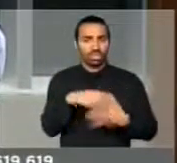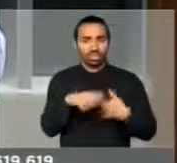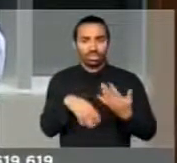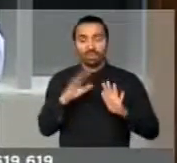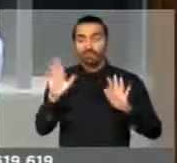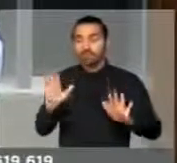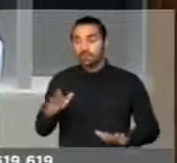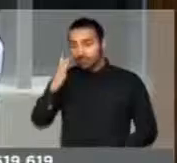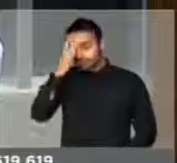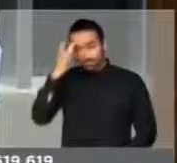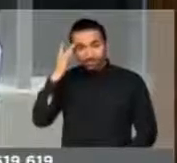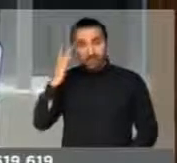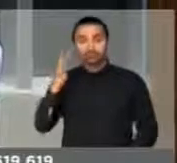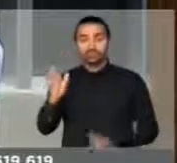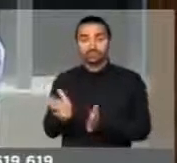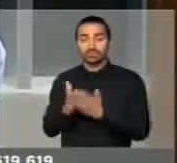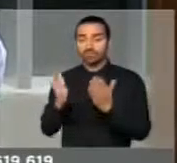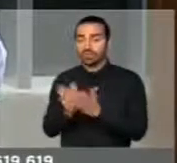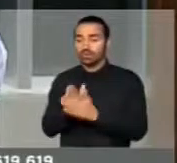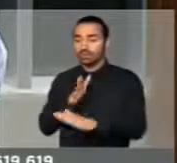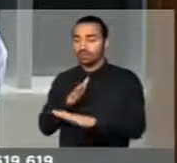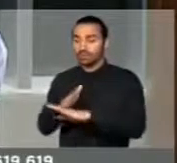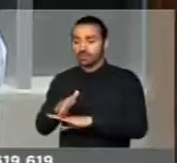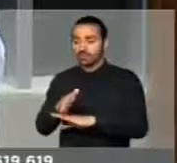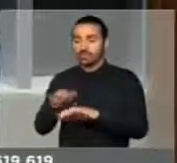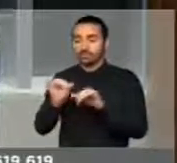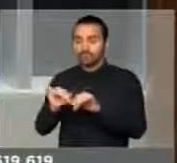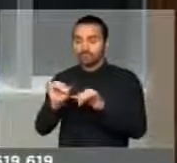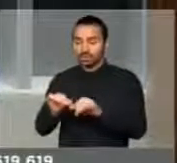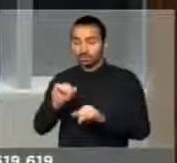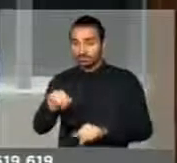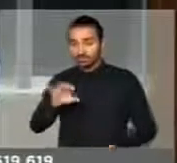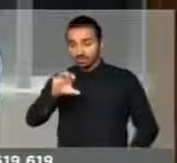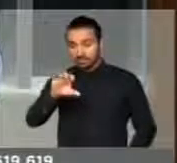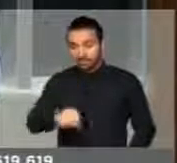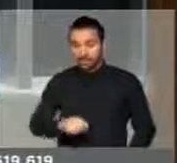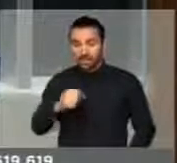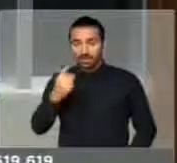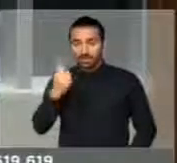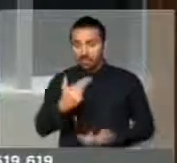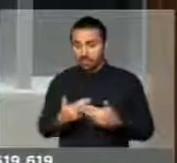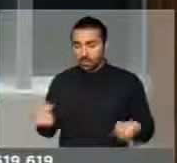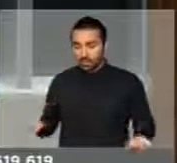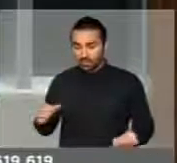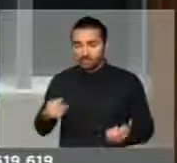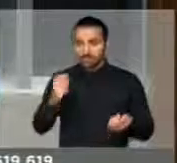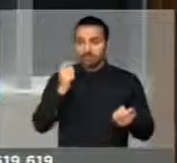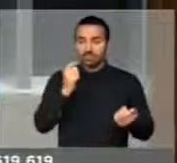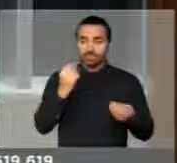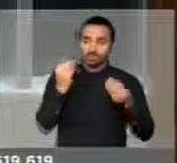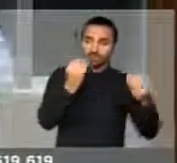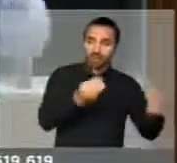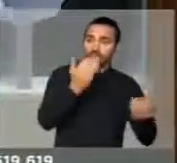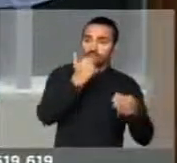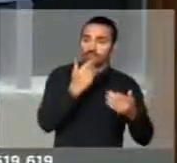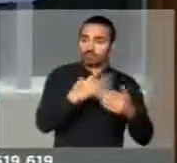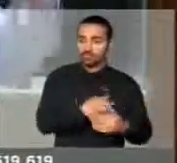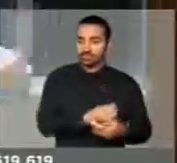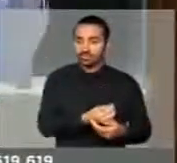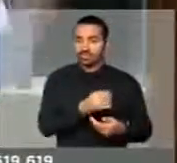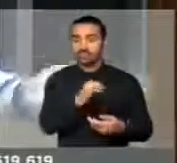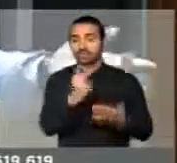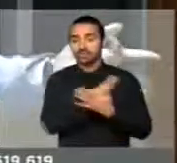relativamente tranquilo. Há uma vitória importante da política no período recente. Infelizmente, este poder